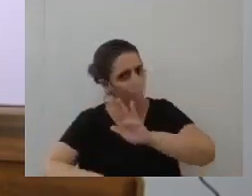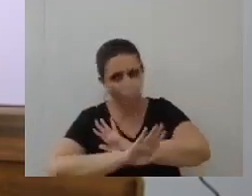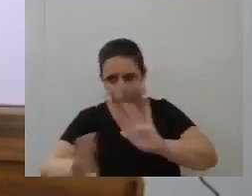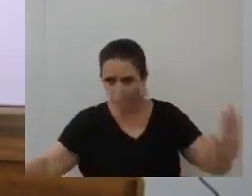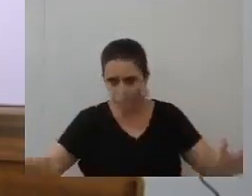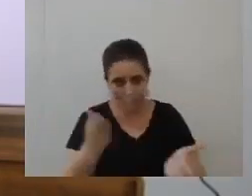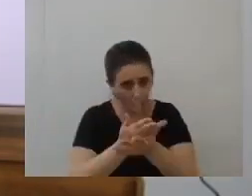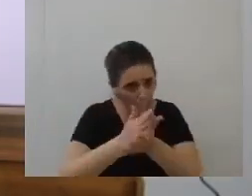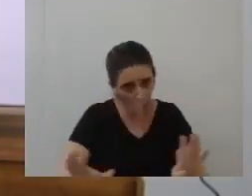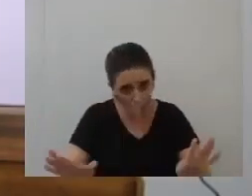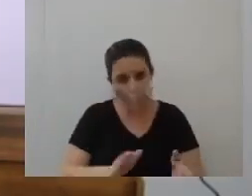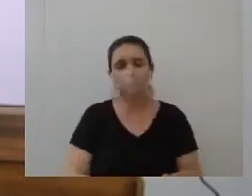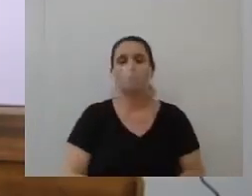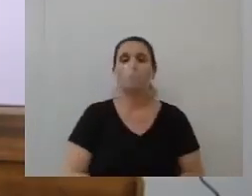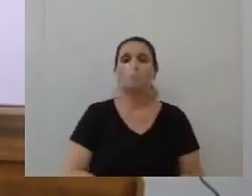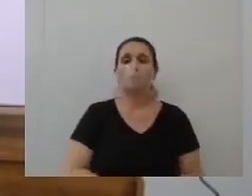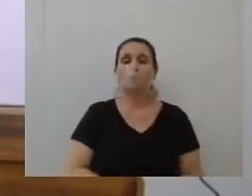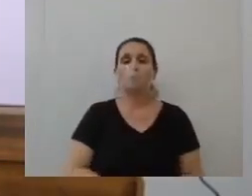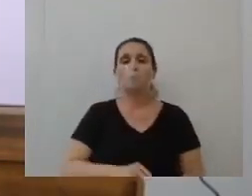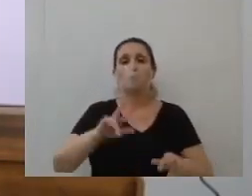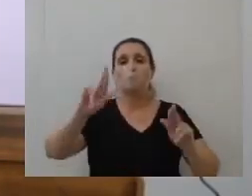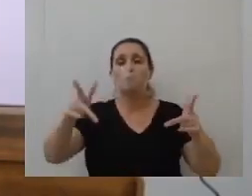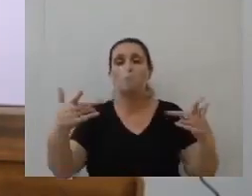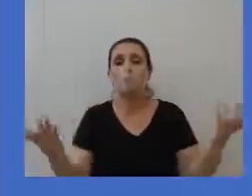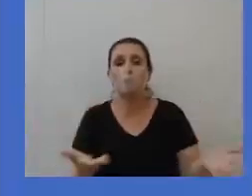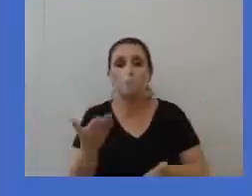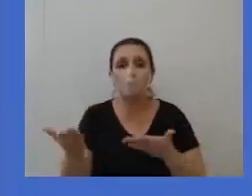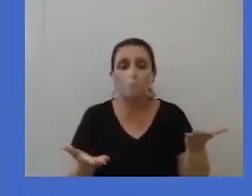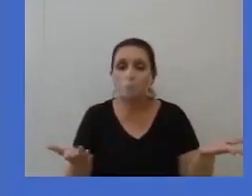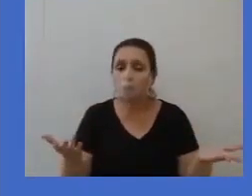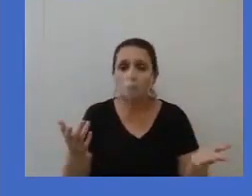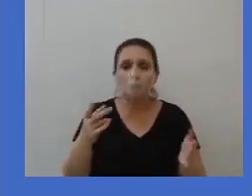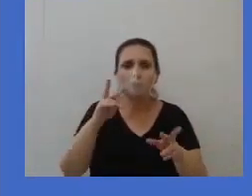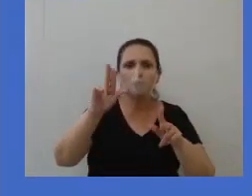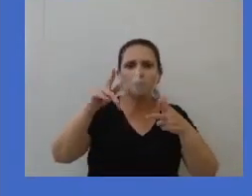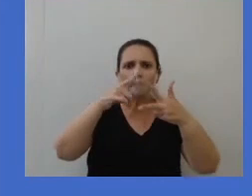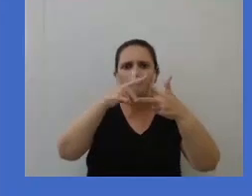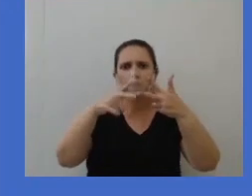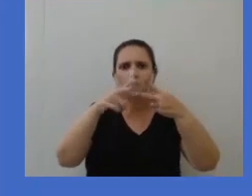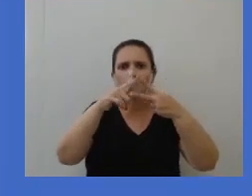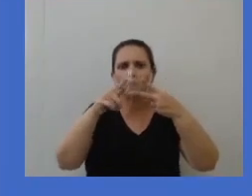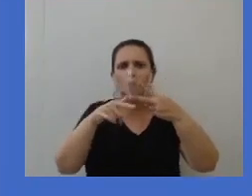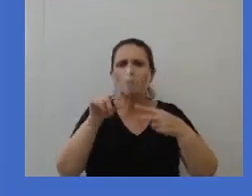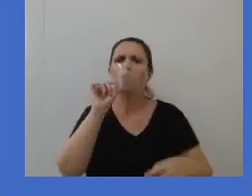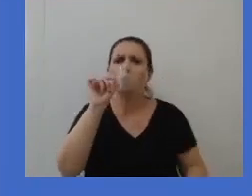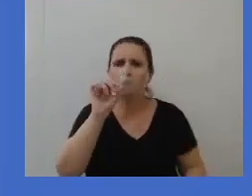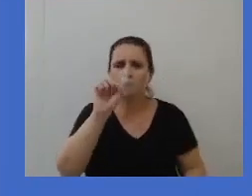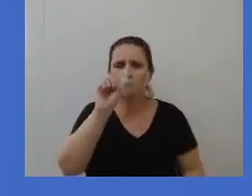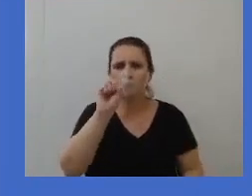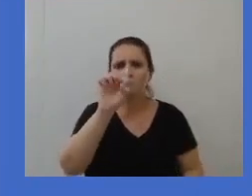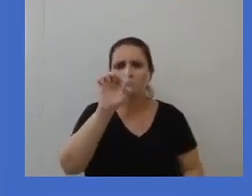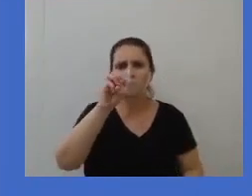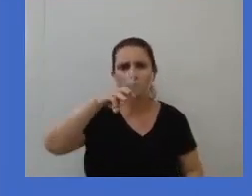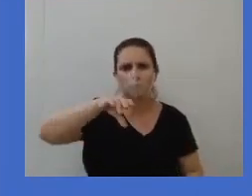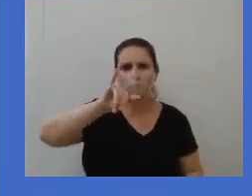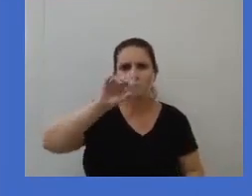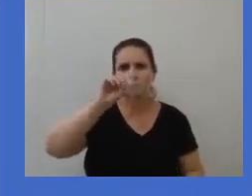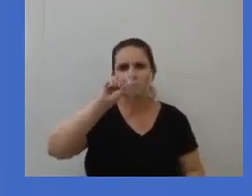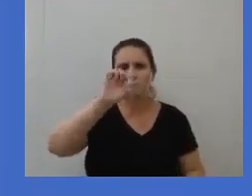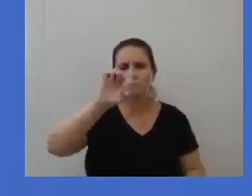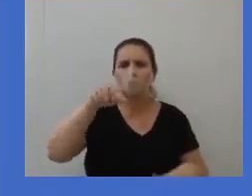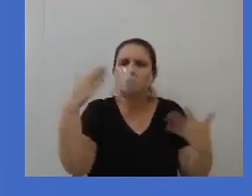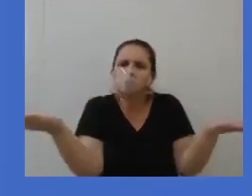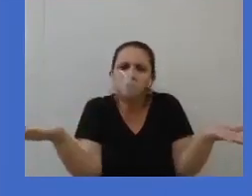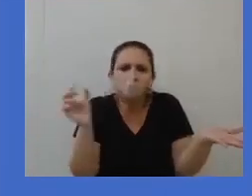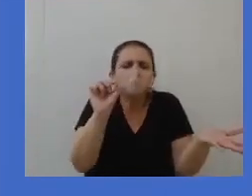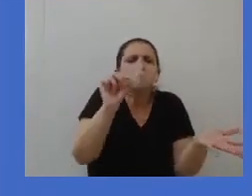Bem, qual a diferença entre verbal e não verbal? E outra coisa que eu pergunto, o que é uma semiose? O que é uma semiose? Bem,